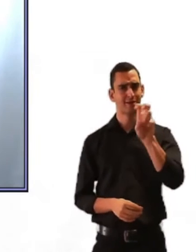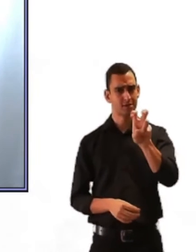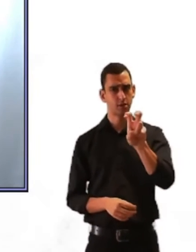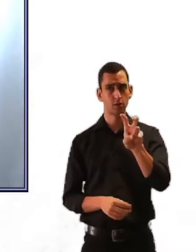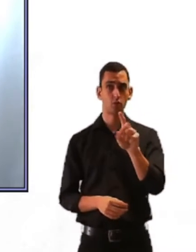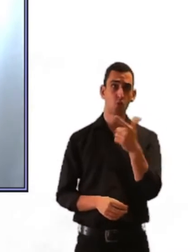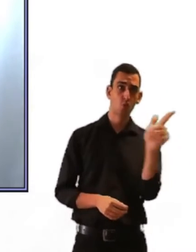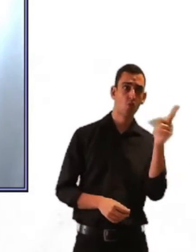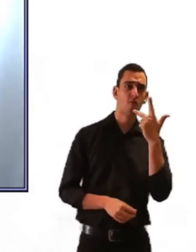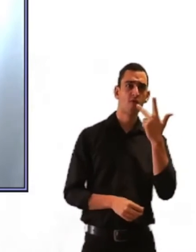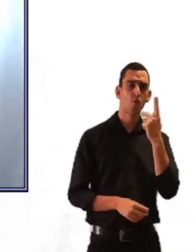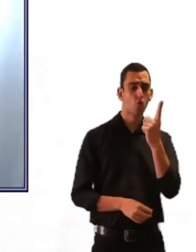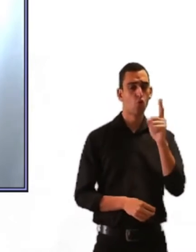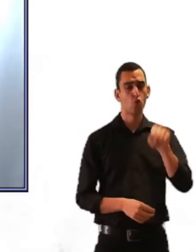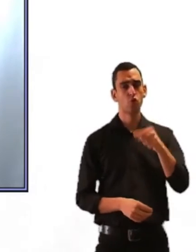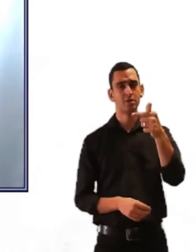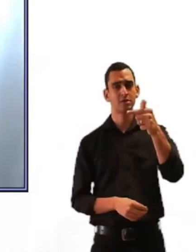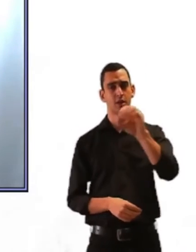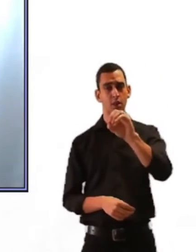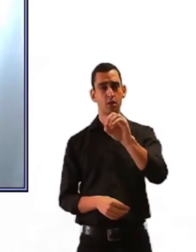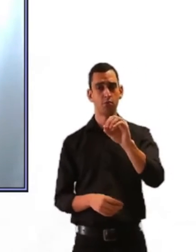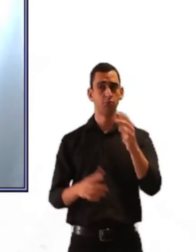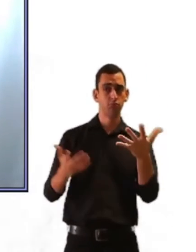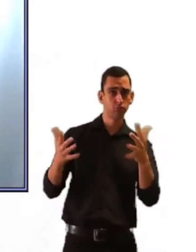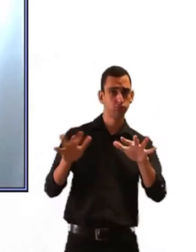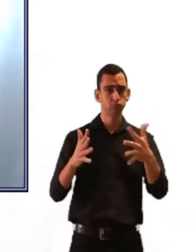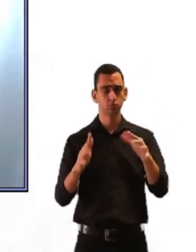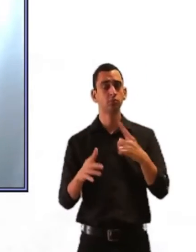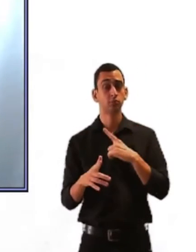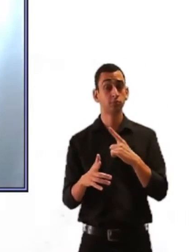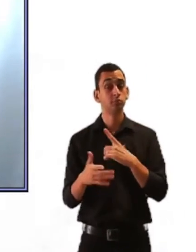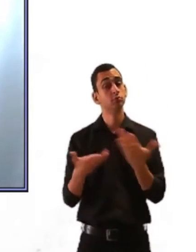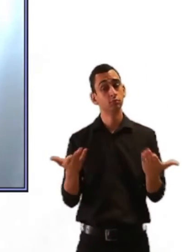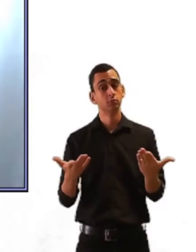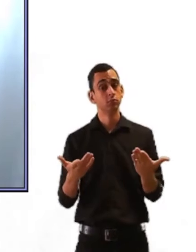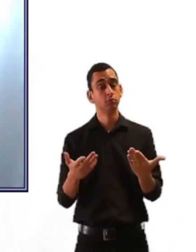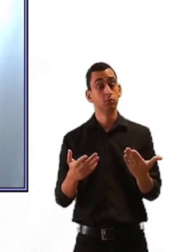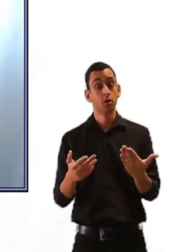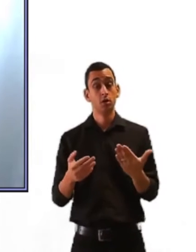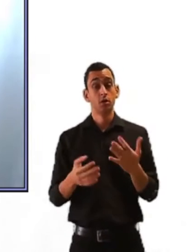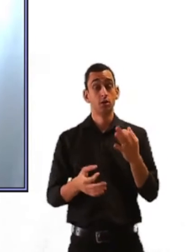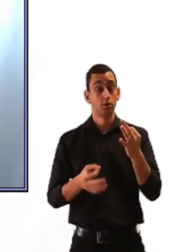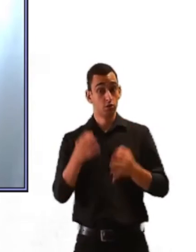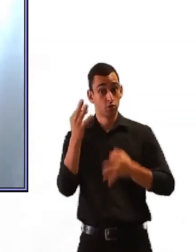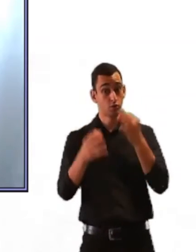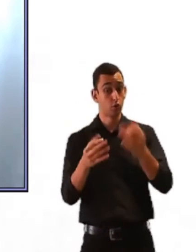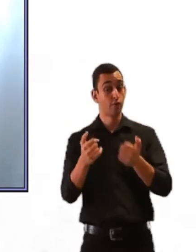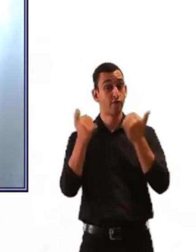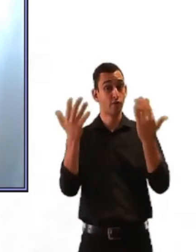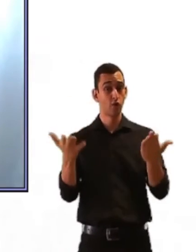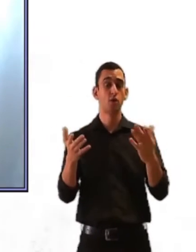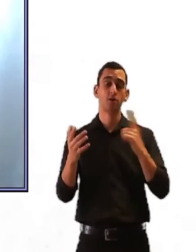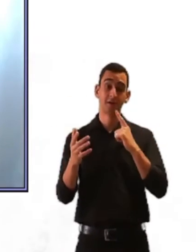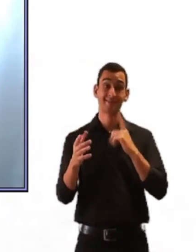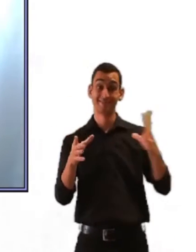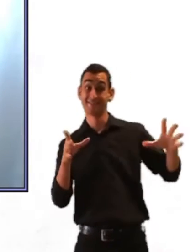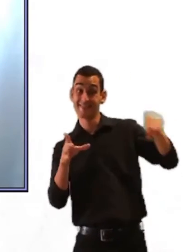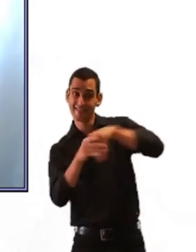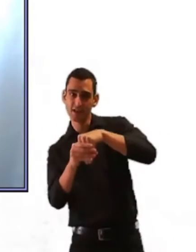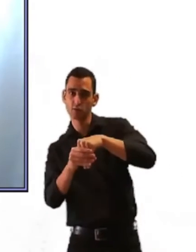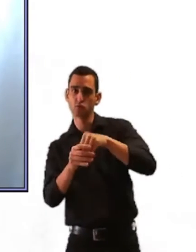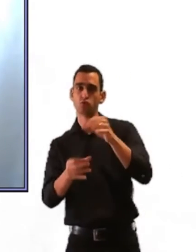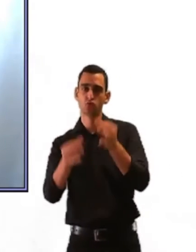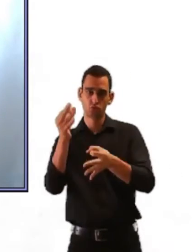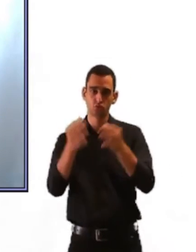1,70 m. Então, o que é interessante é isso, né? Que esses fatores extrajurídicos foram trazidos à discussão em um julgado do